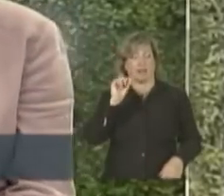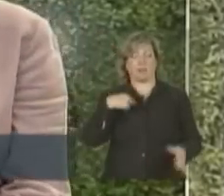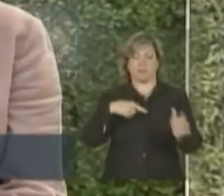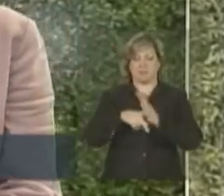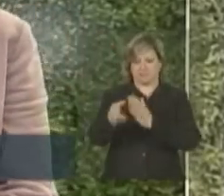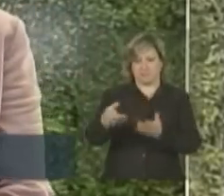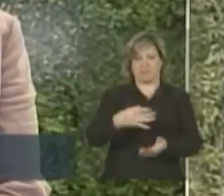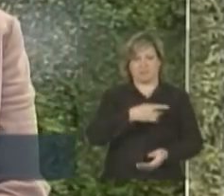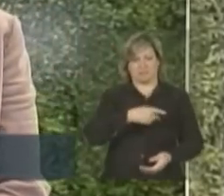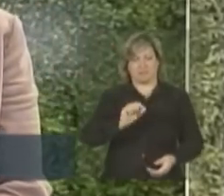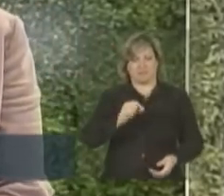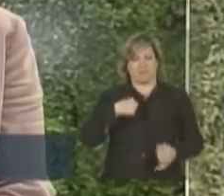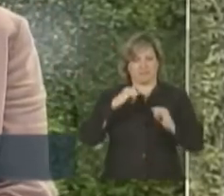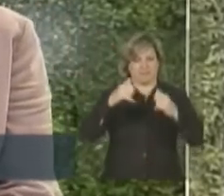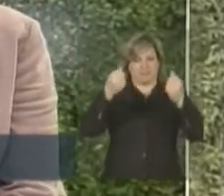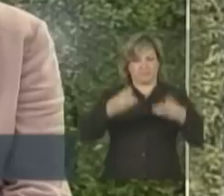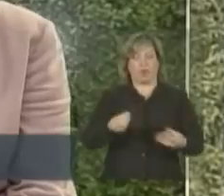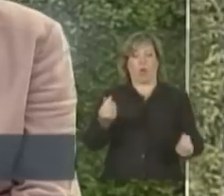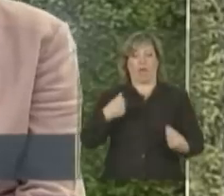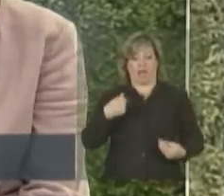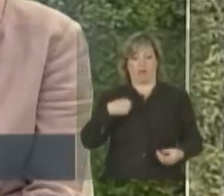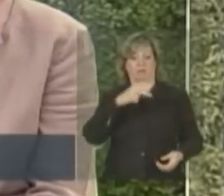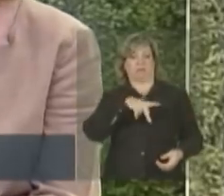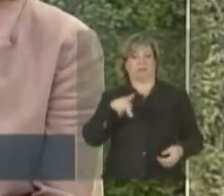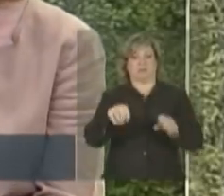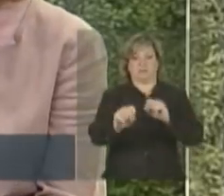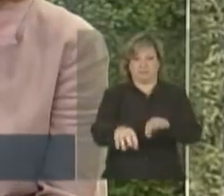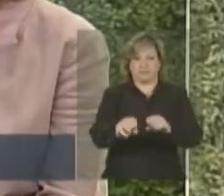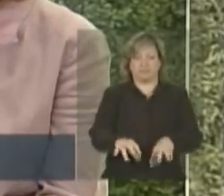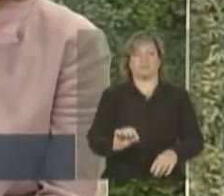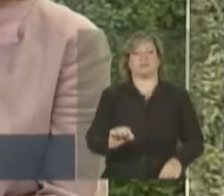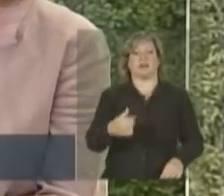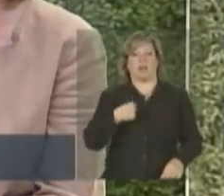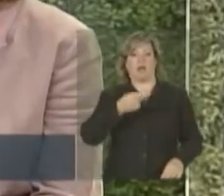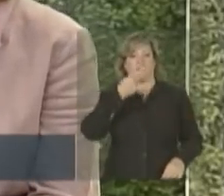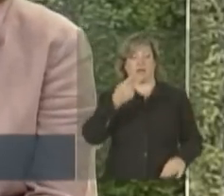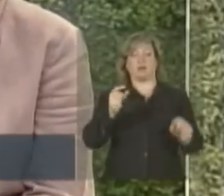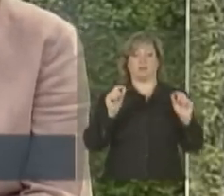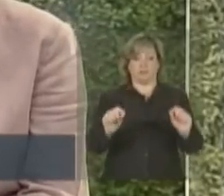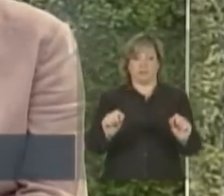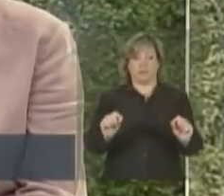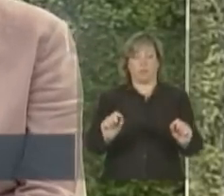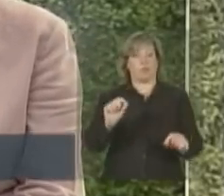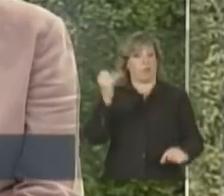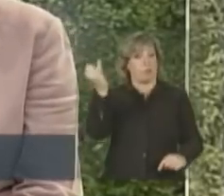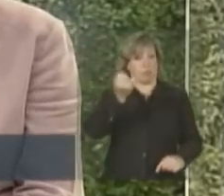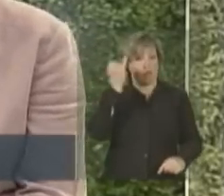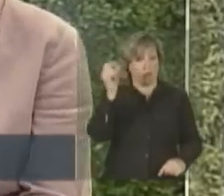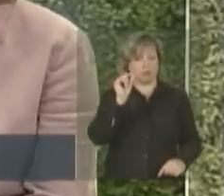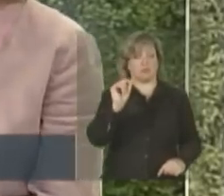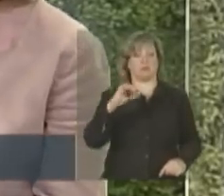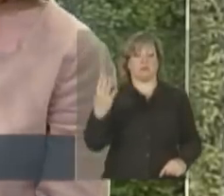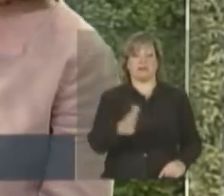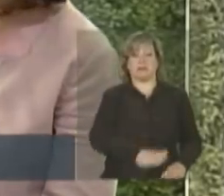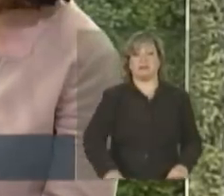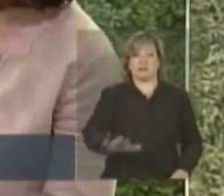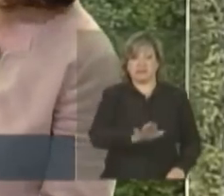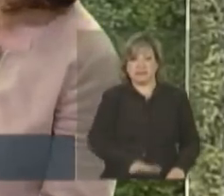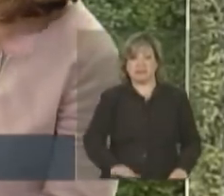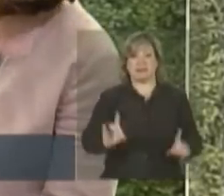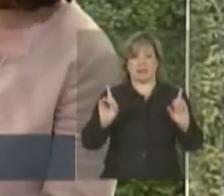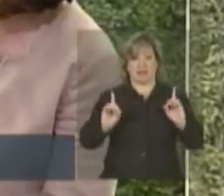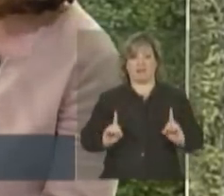presidenta, como educadora, como professora, dizer da importância de que as crianças com